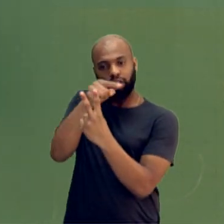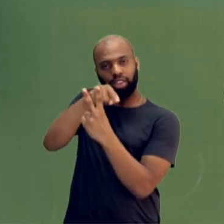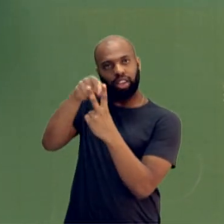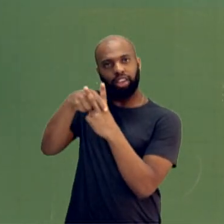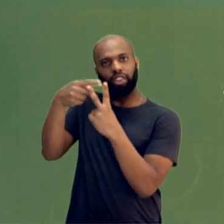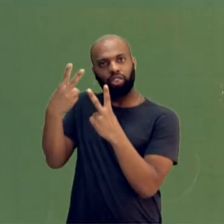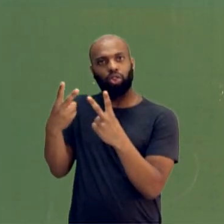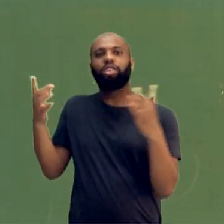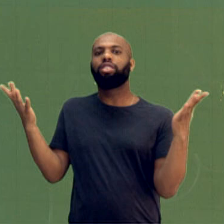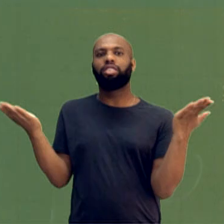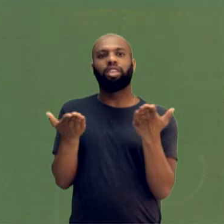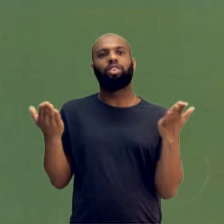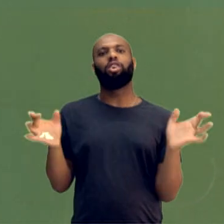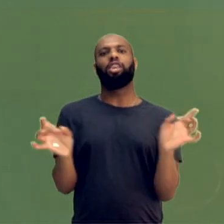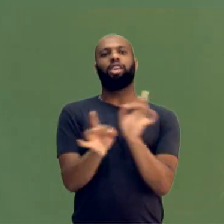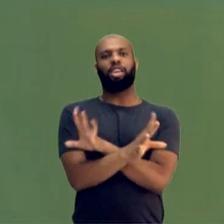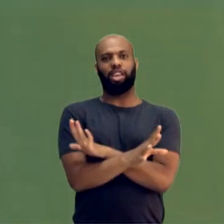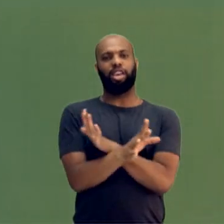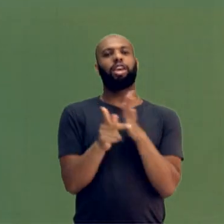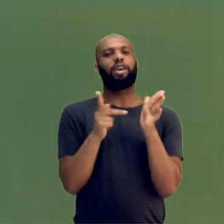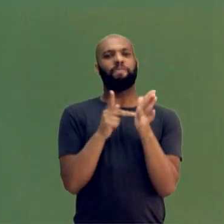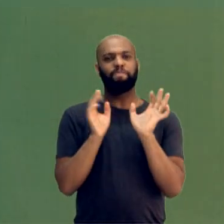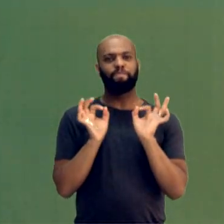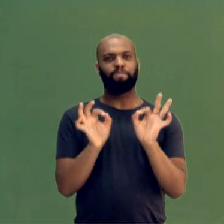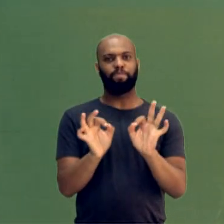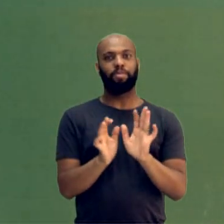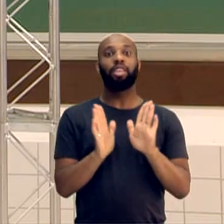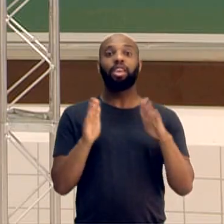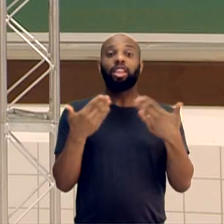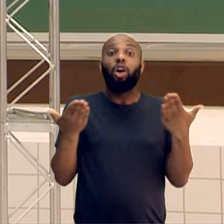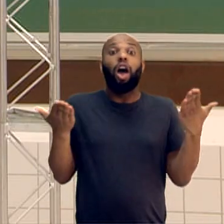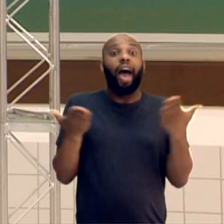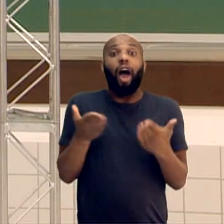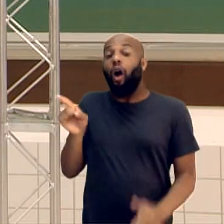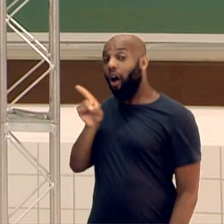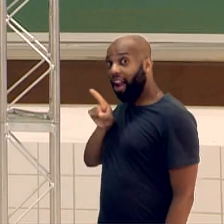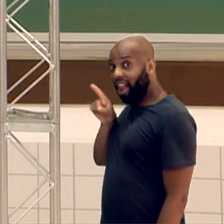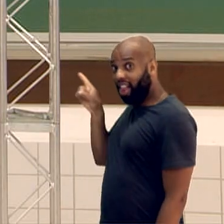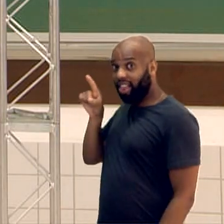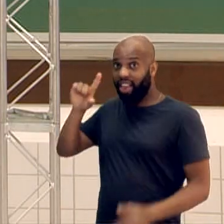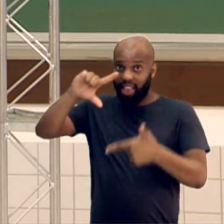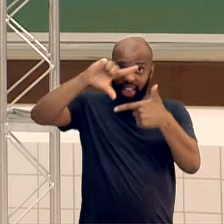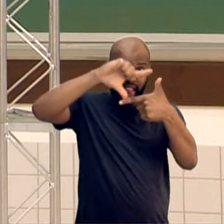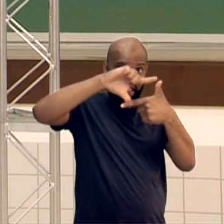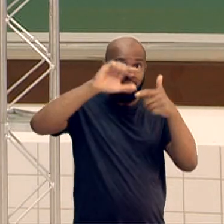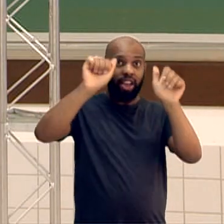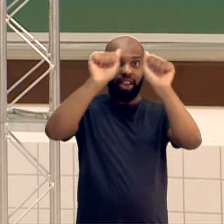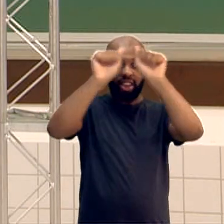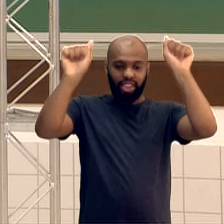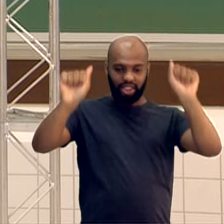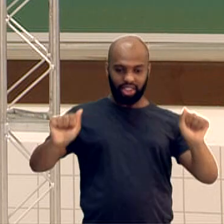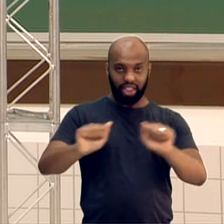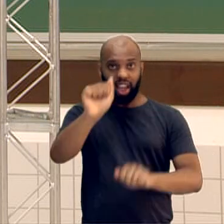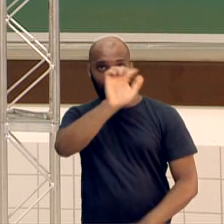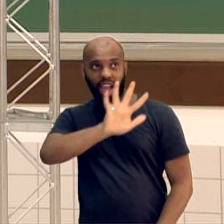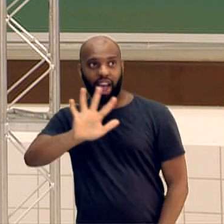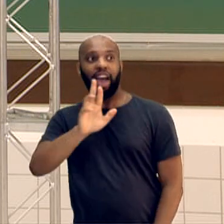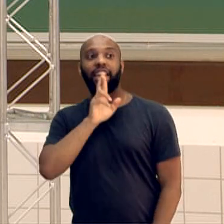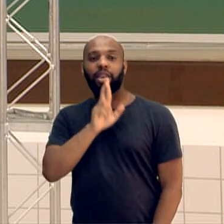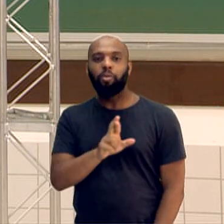Finalizamos então. Então, a área nesse retângulo será 13 menos